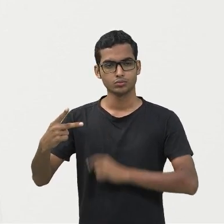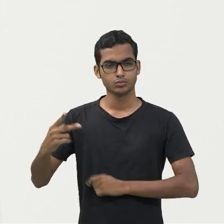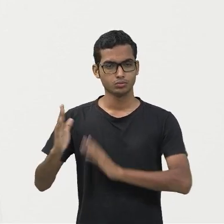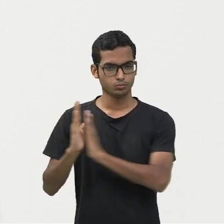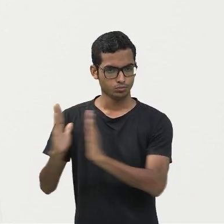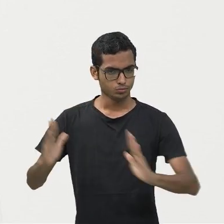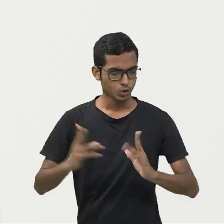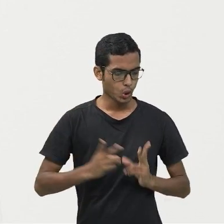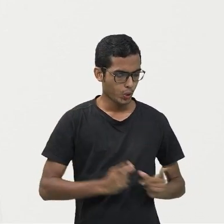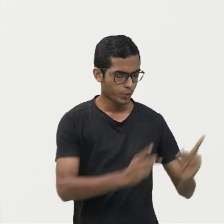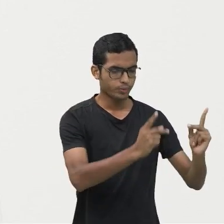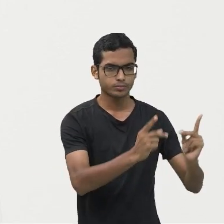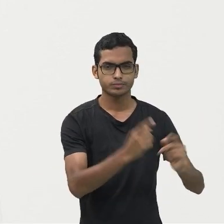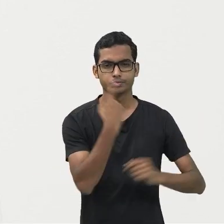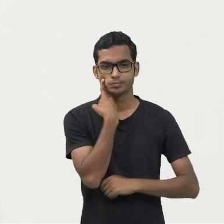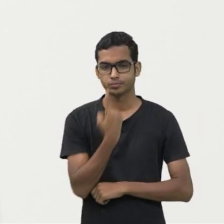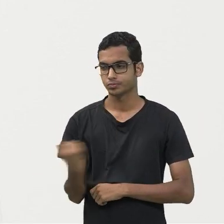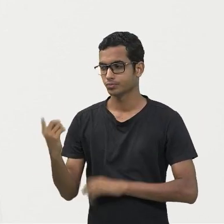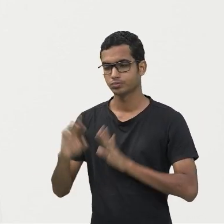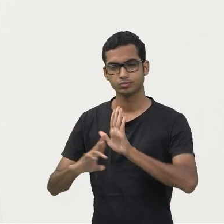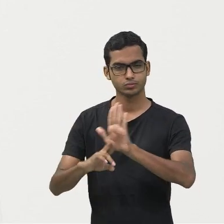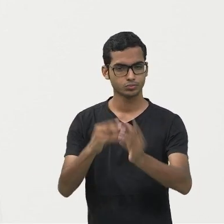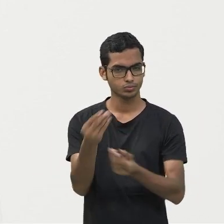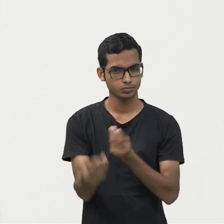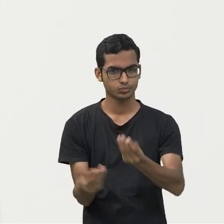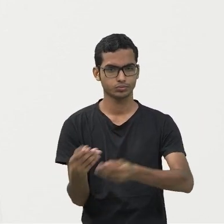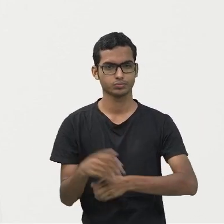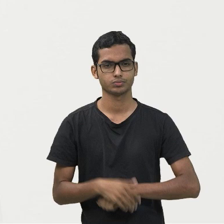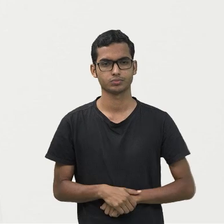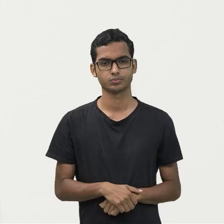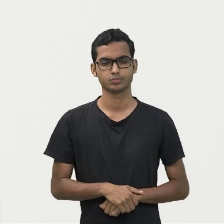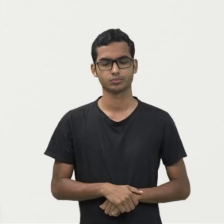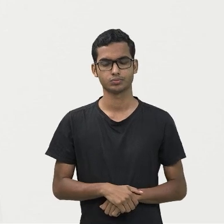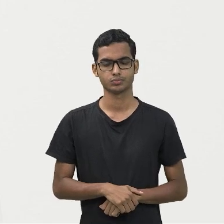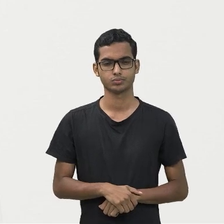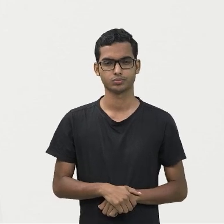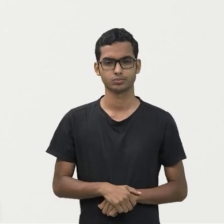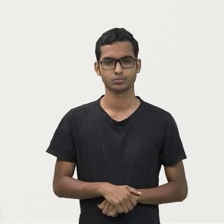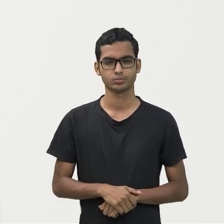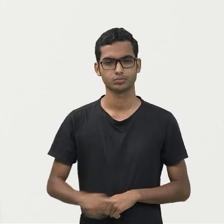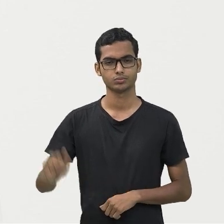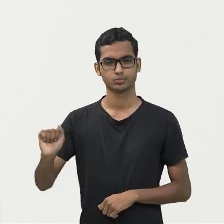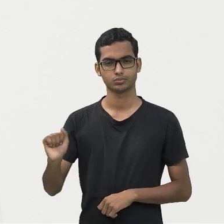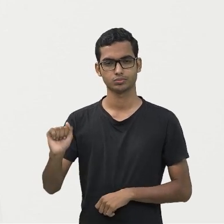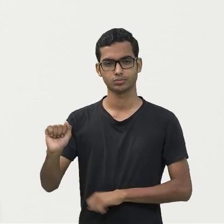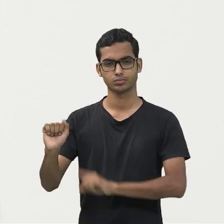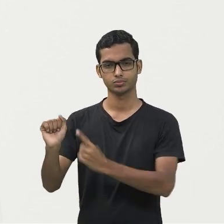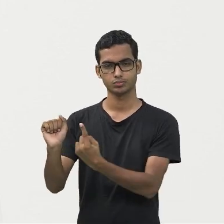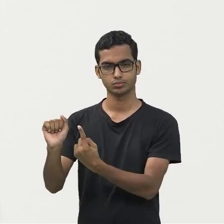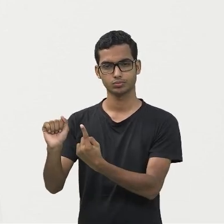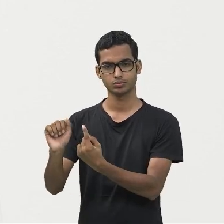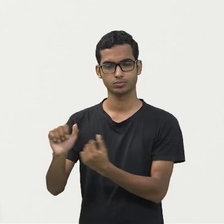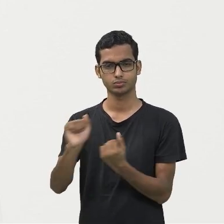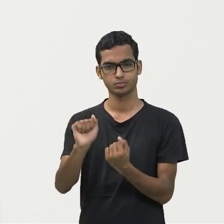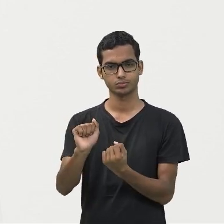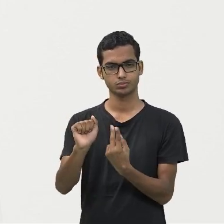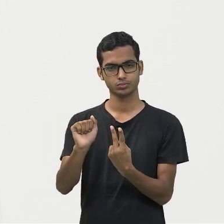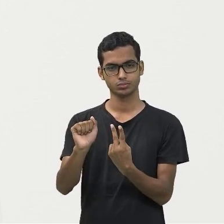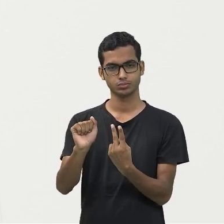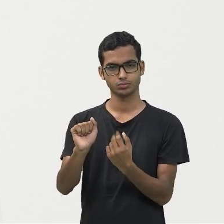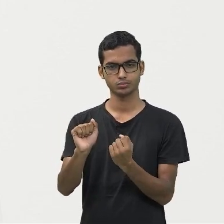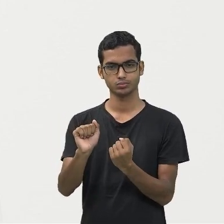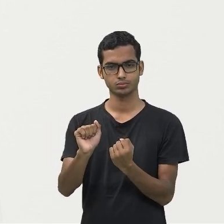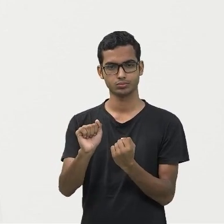infinita. Olha como é que a gente representa ela. Aqui, ó, A1, A2, A3,